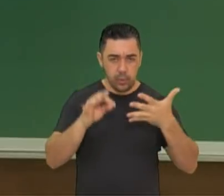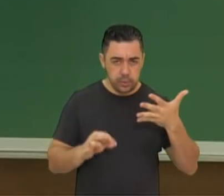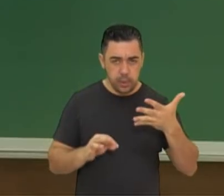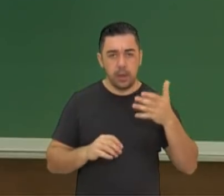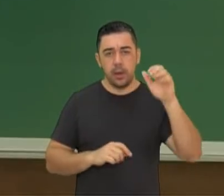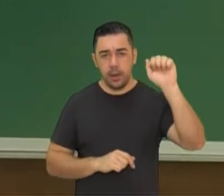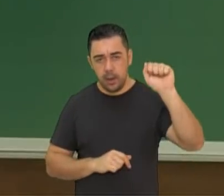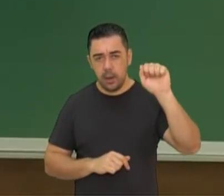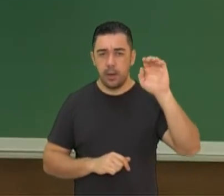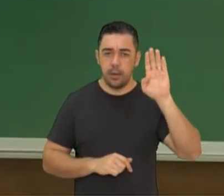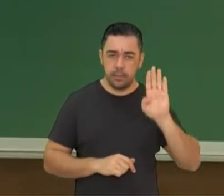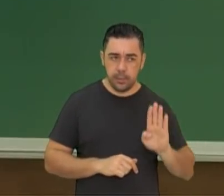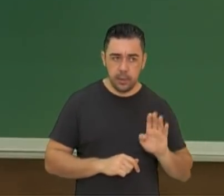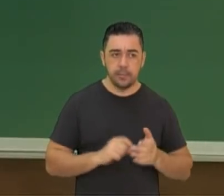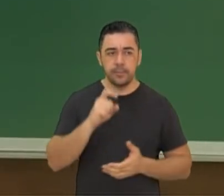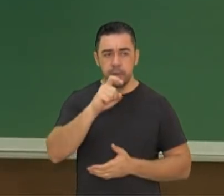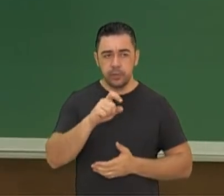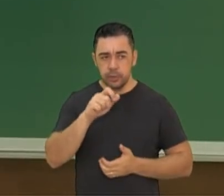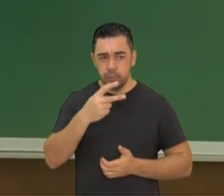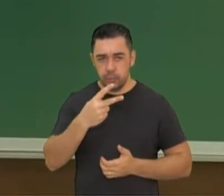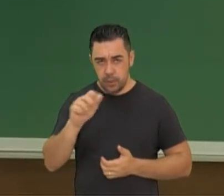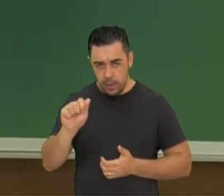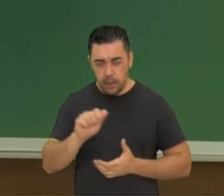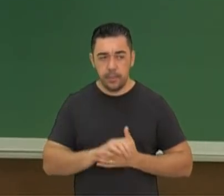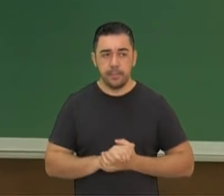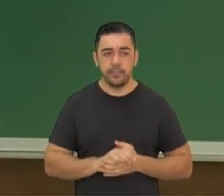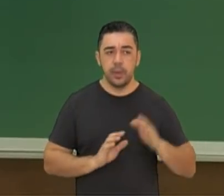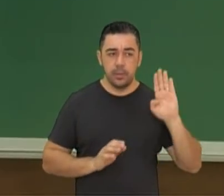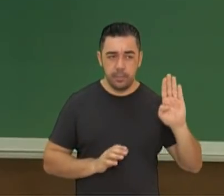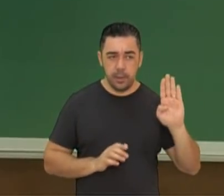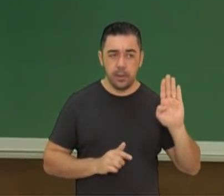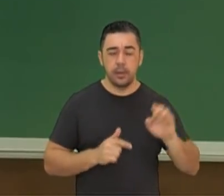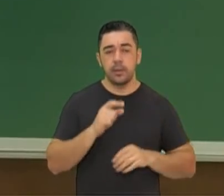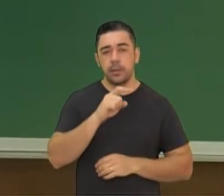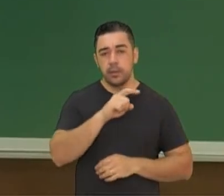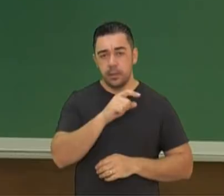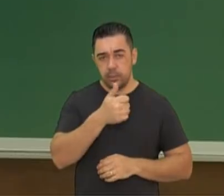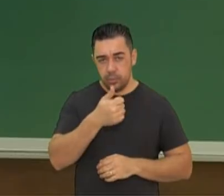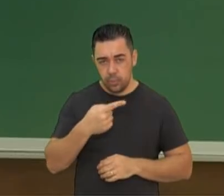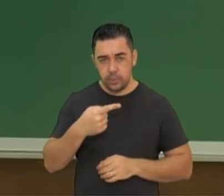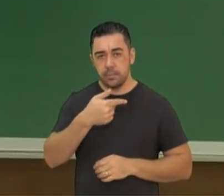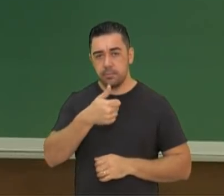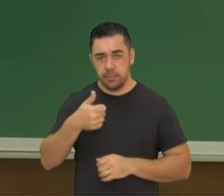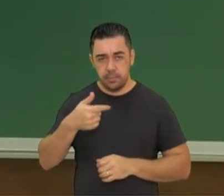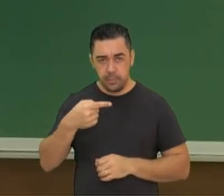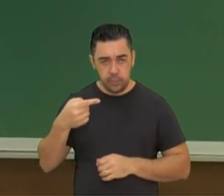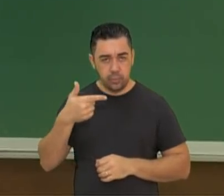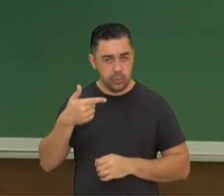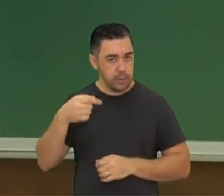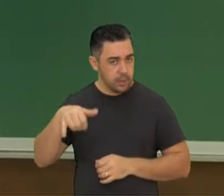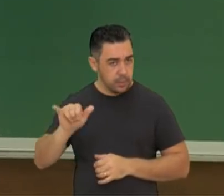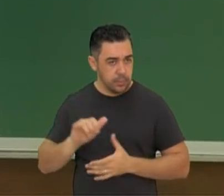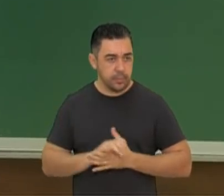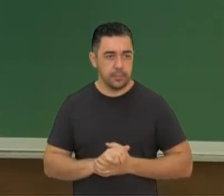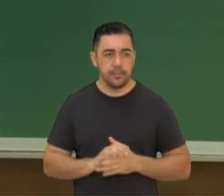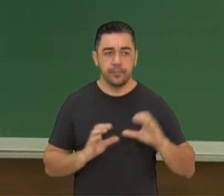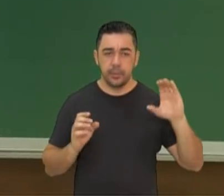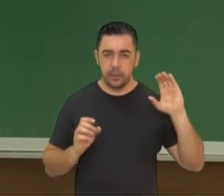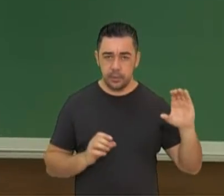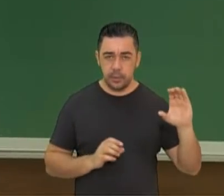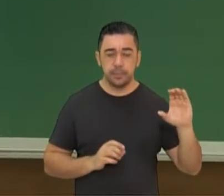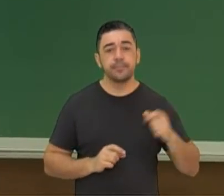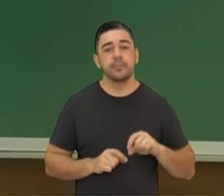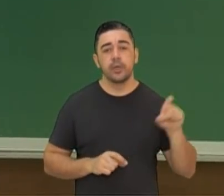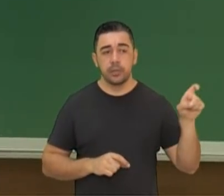ó, a letra A deu x igual a 2a, a letra B, 12 menos 2y, a letra